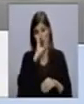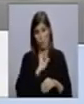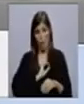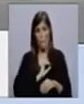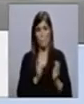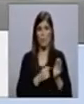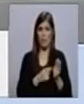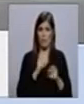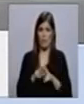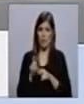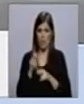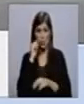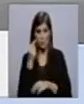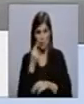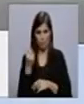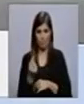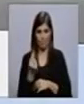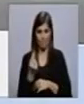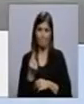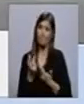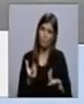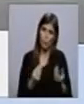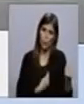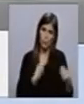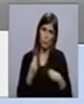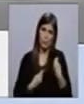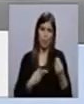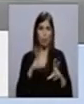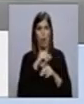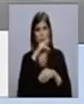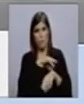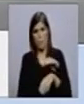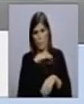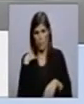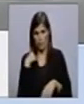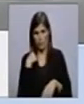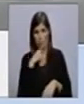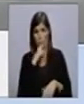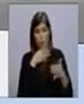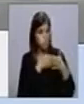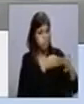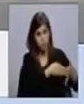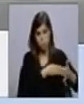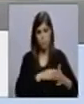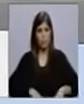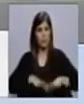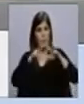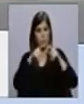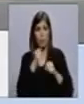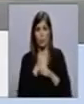vagas para a especialização é uma das preocupações dos novos diplomados, o que pode condicionar o exercício da profissão no interior do